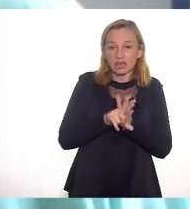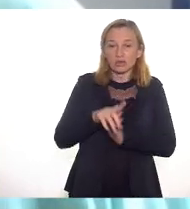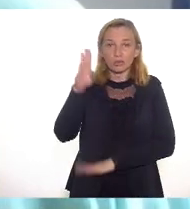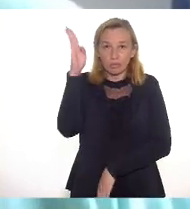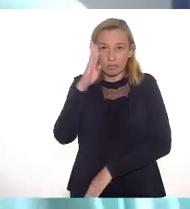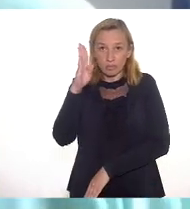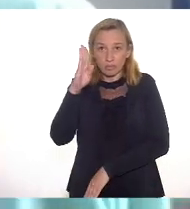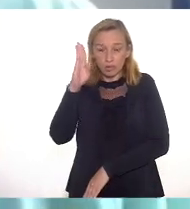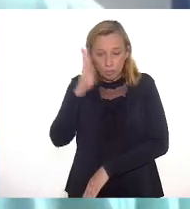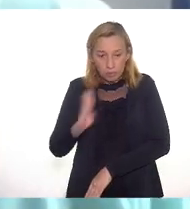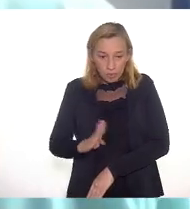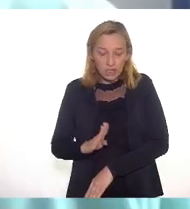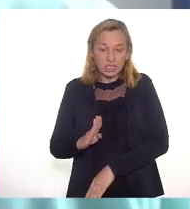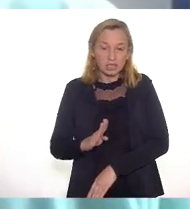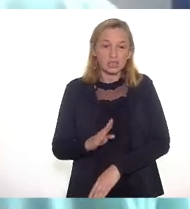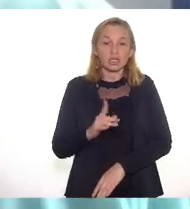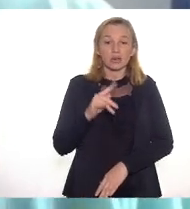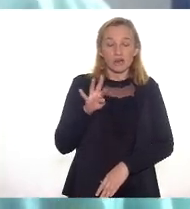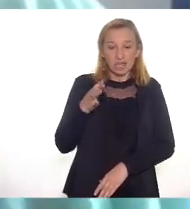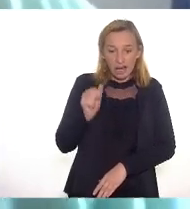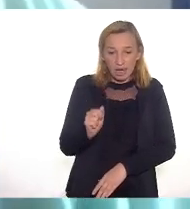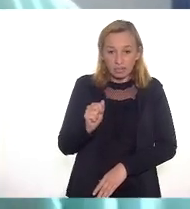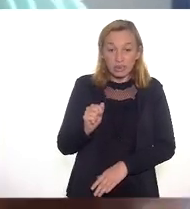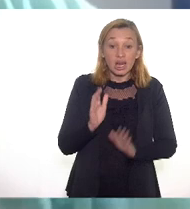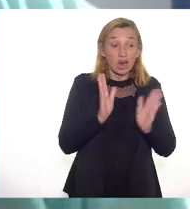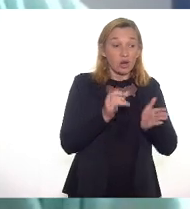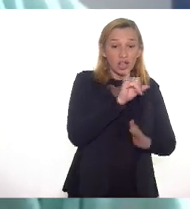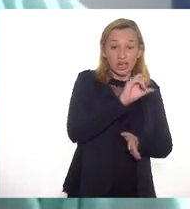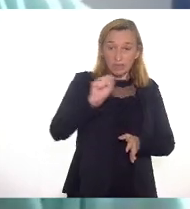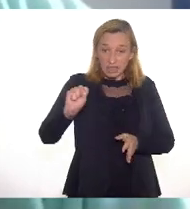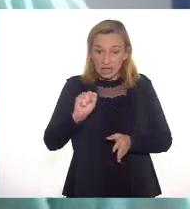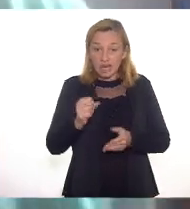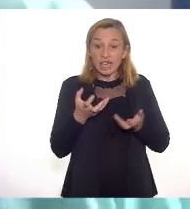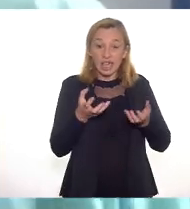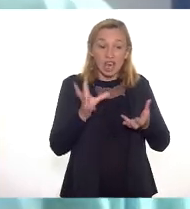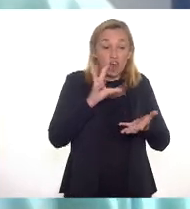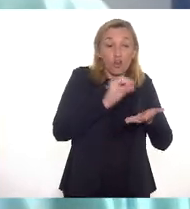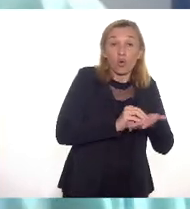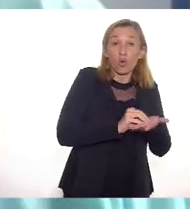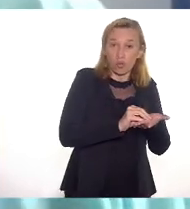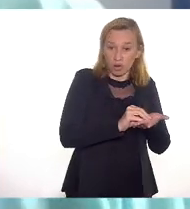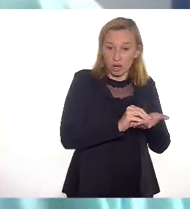pró-cannabis medicinal. Agora o INSS está estudando até